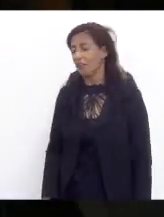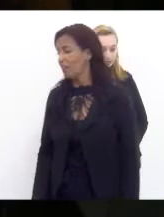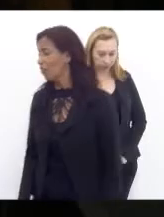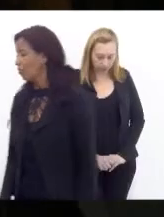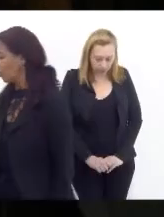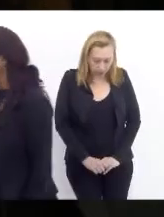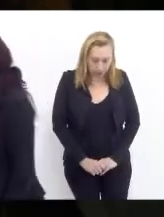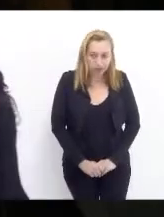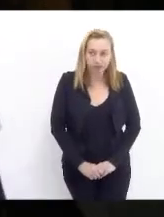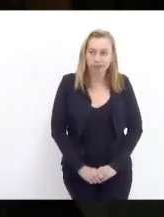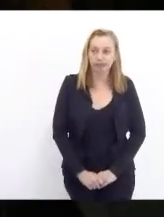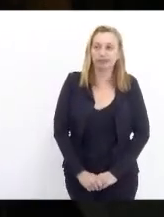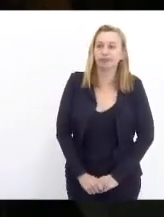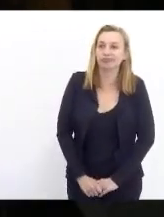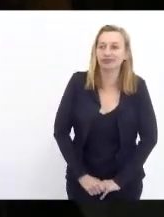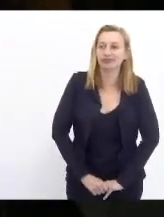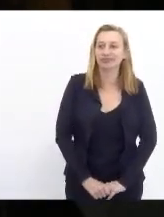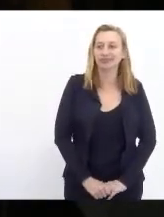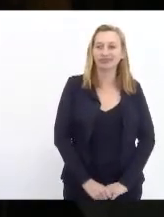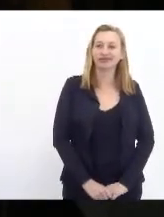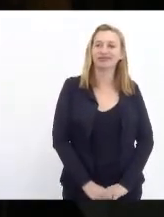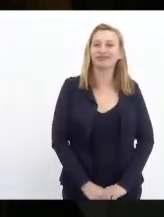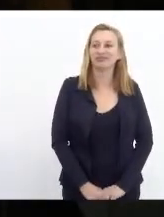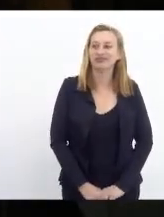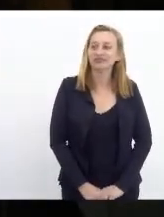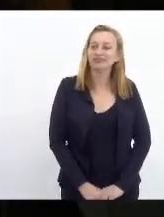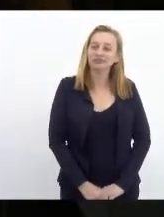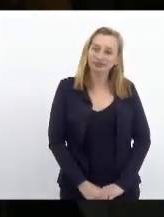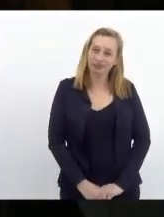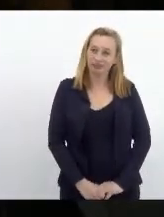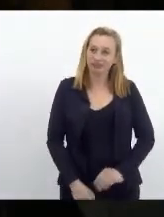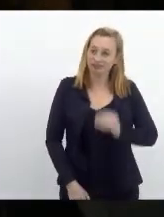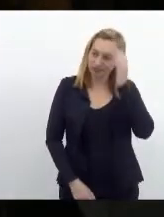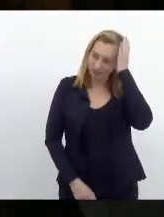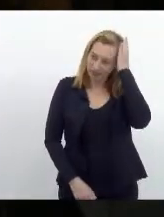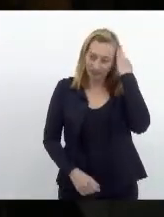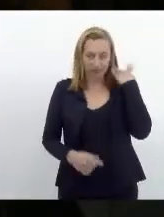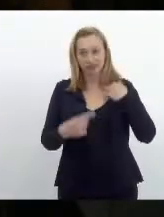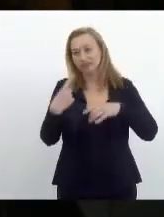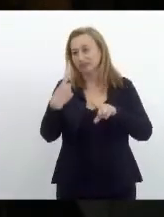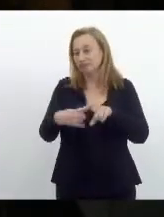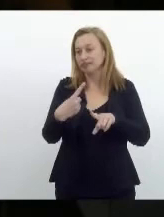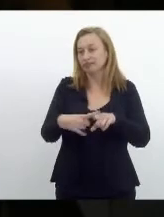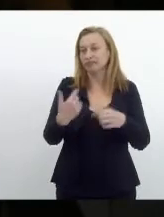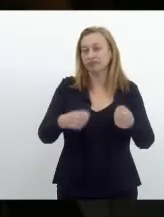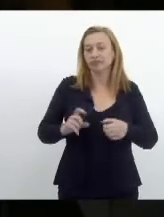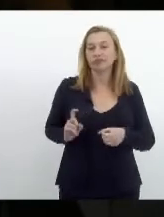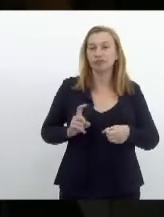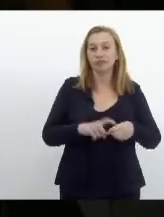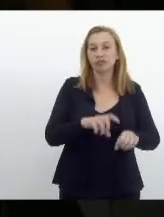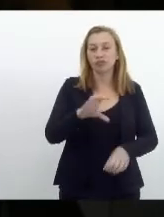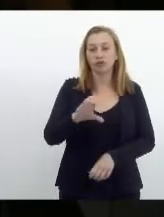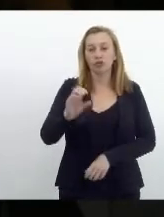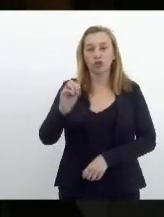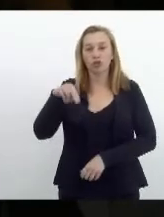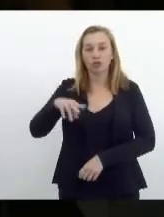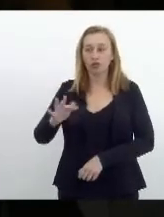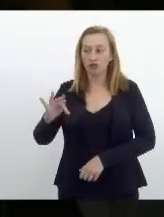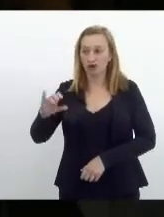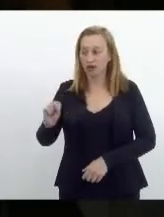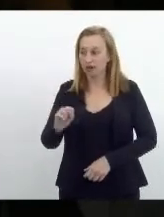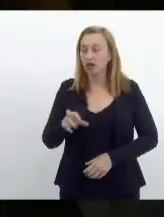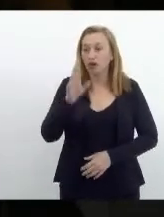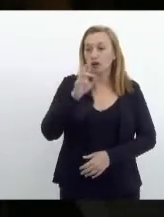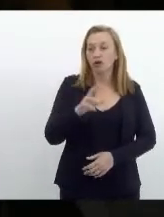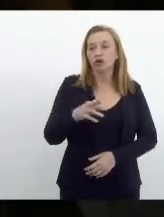milhões. E por que tem que se fazer um convênio com o FAS? Ora, o